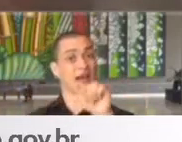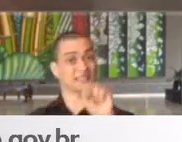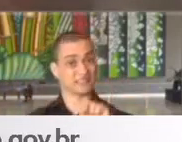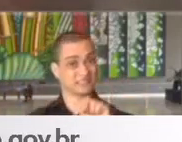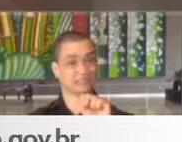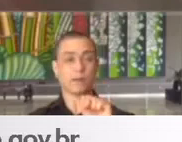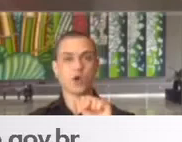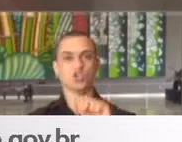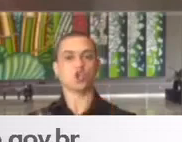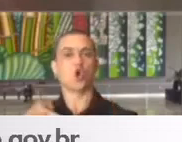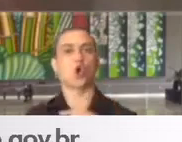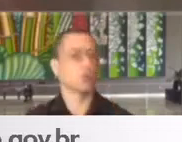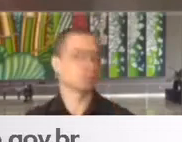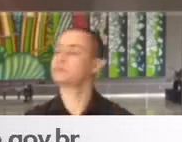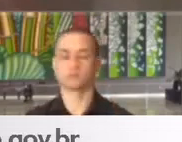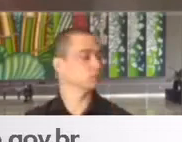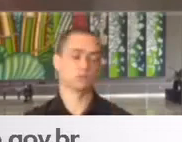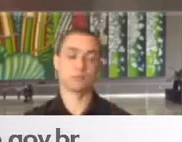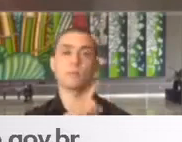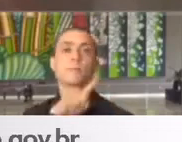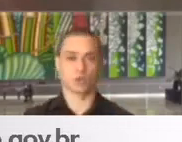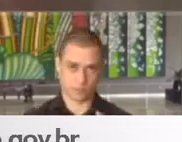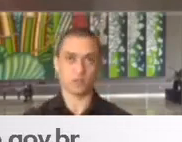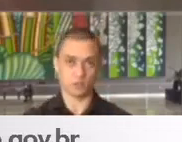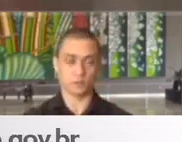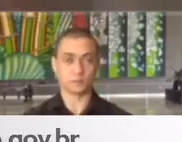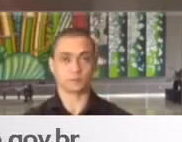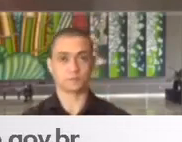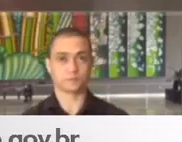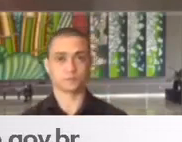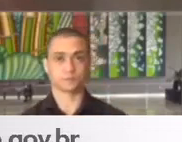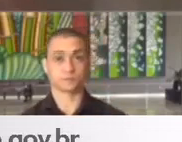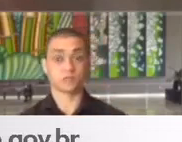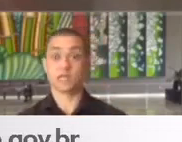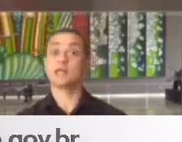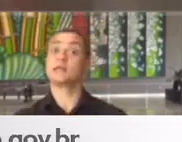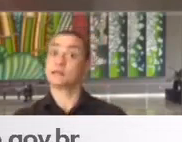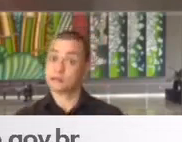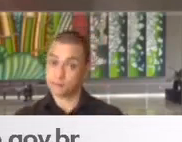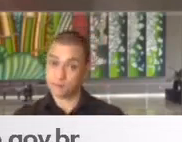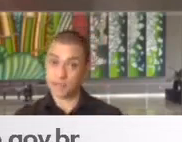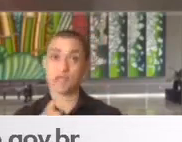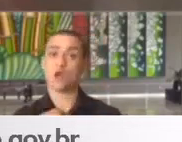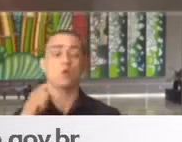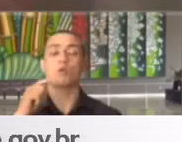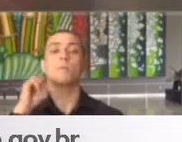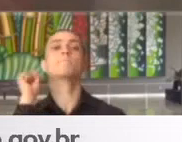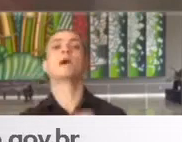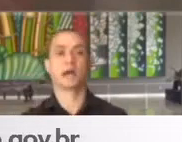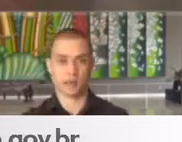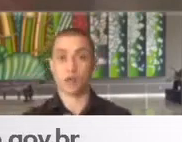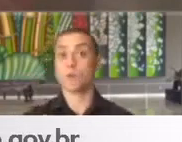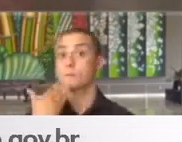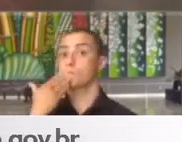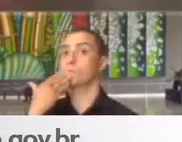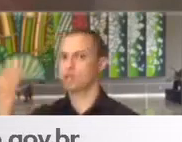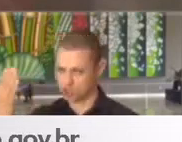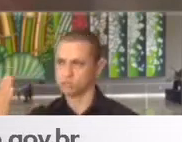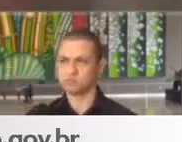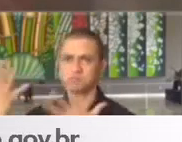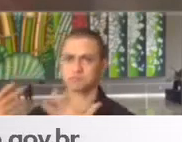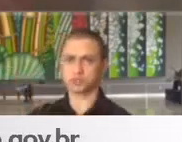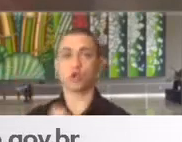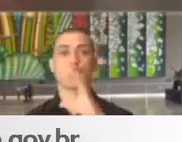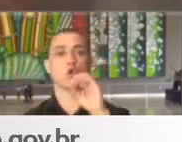poderá interromper o fornecimento de gás. Da mesma maneira, suspendemos, pedimos e fomos atendidos pela